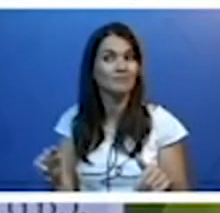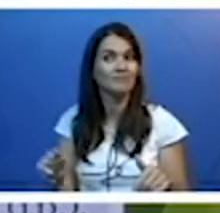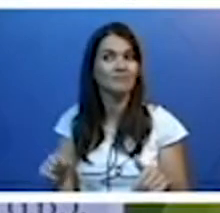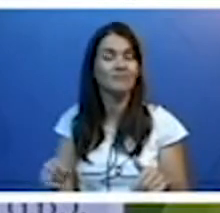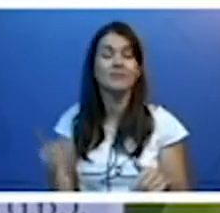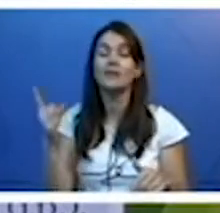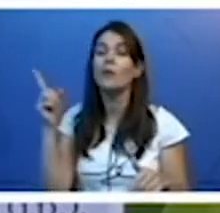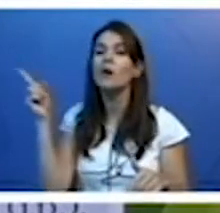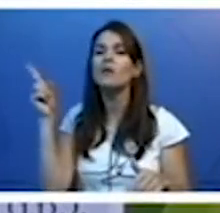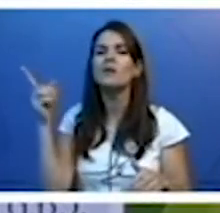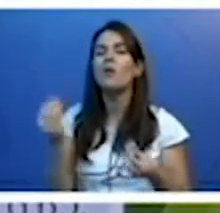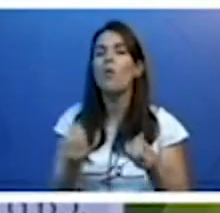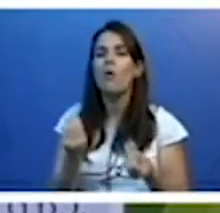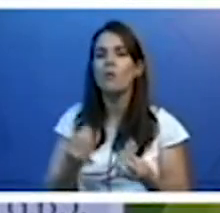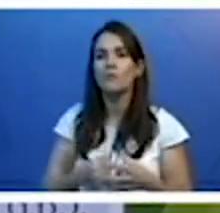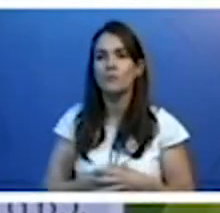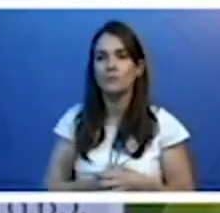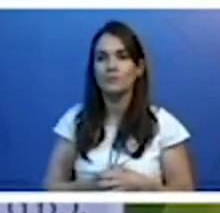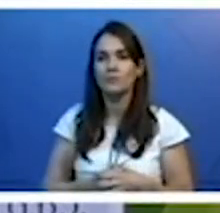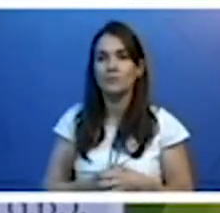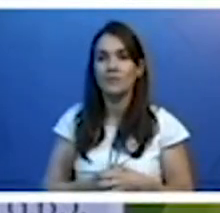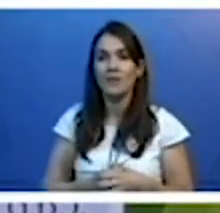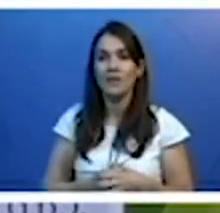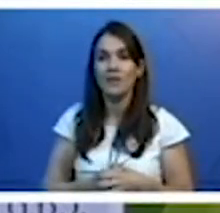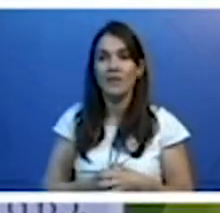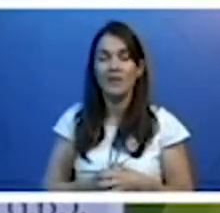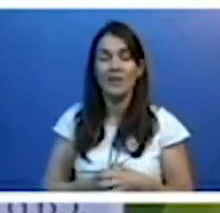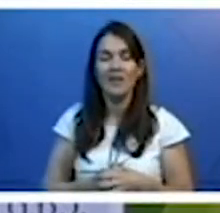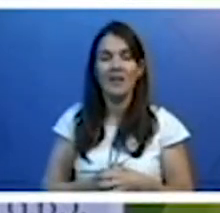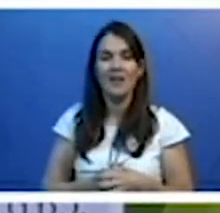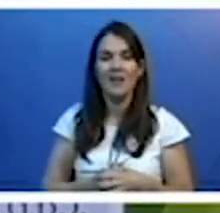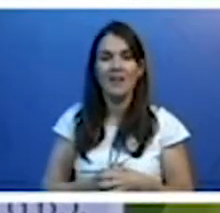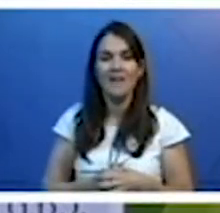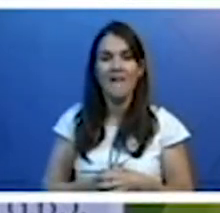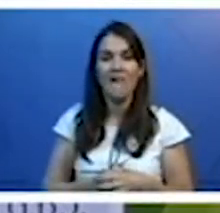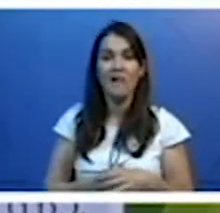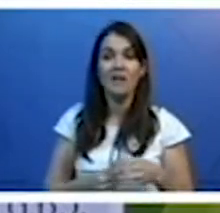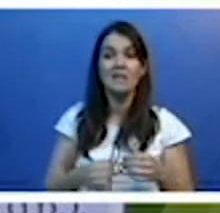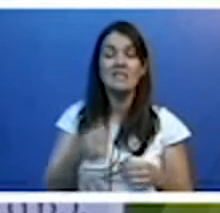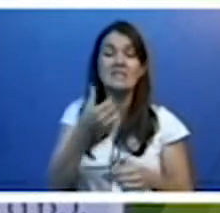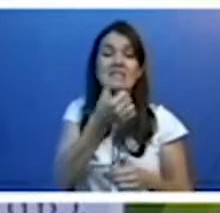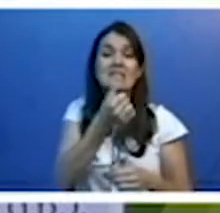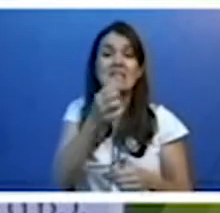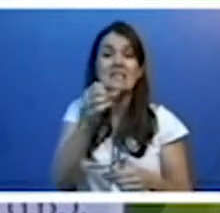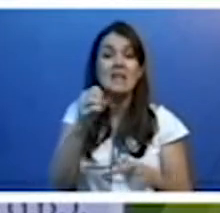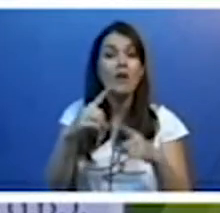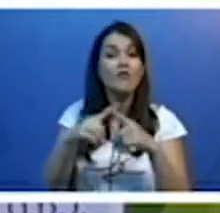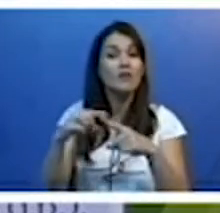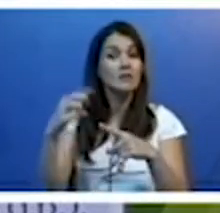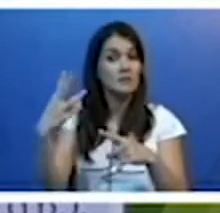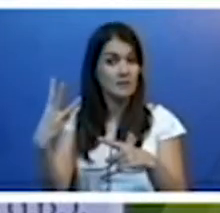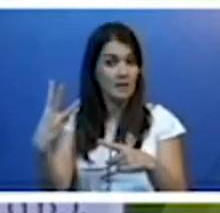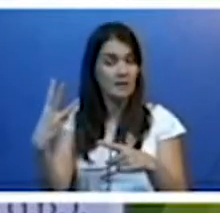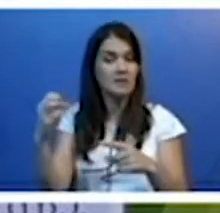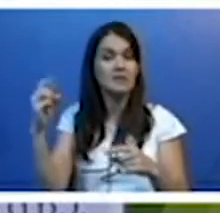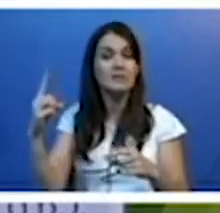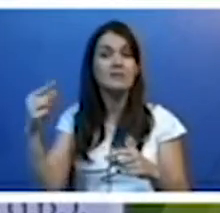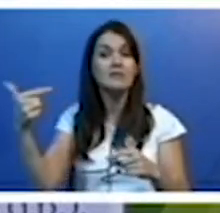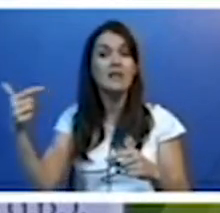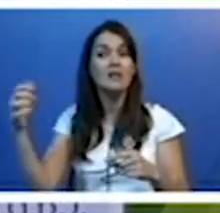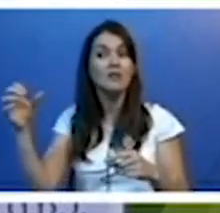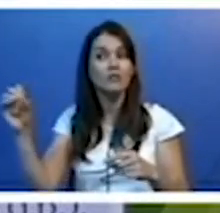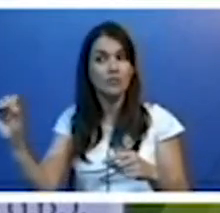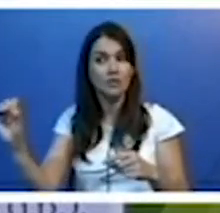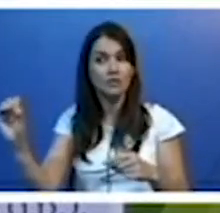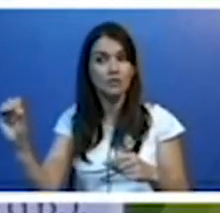caso, ele triplicou o tempo, ou seja, 60 vezes 3, 120. Opa, vezes